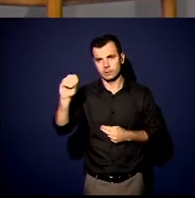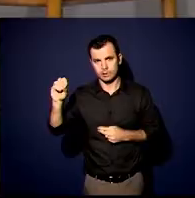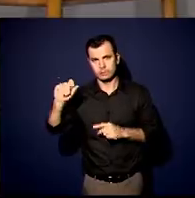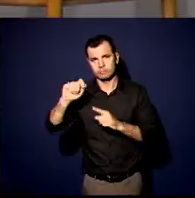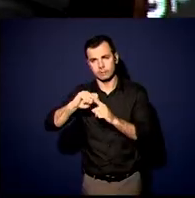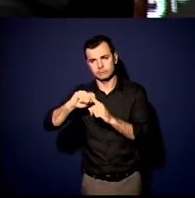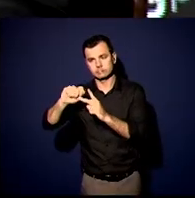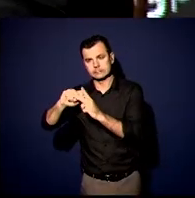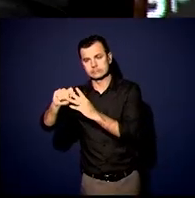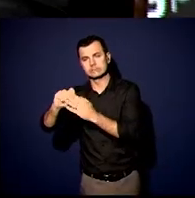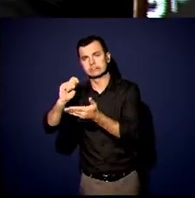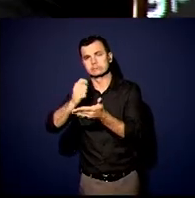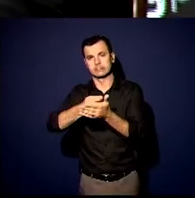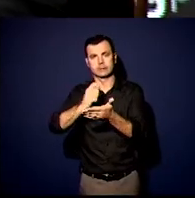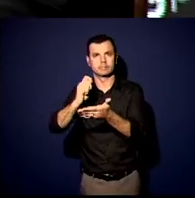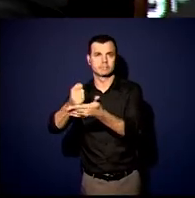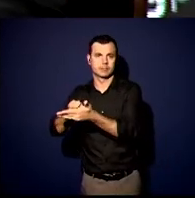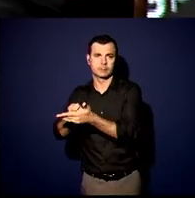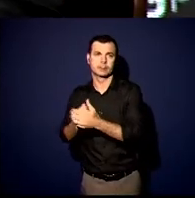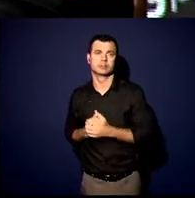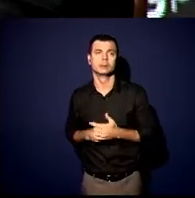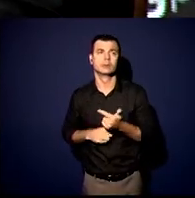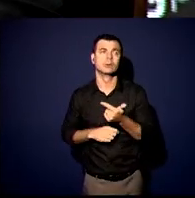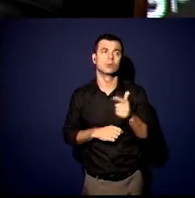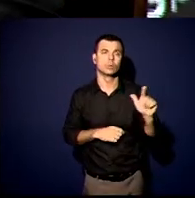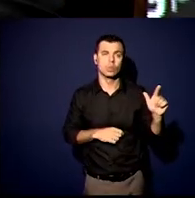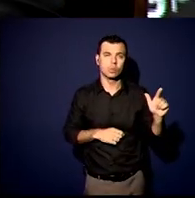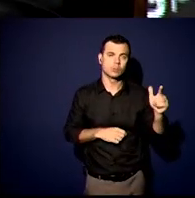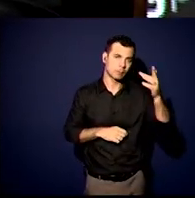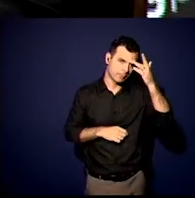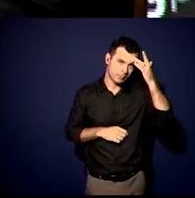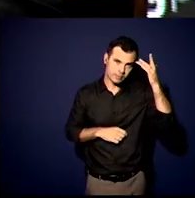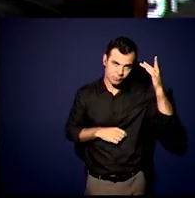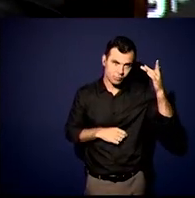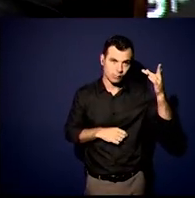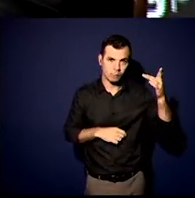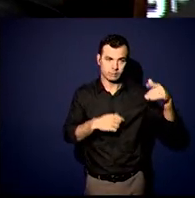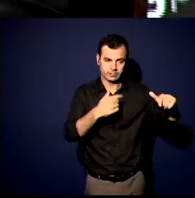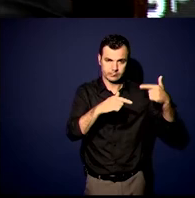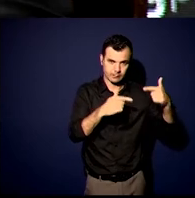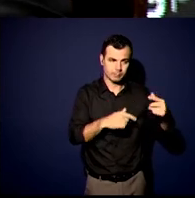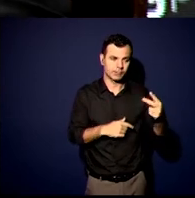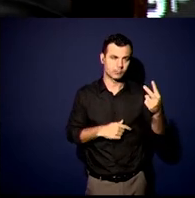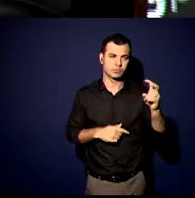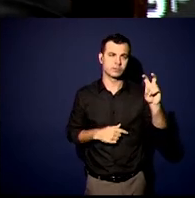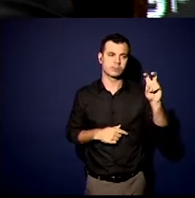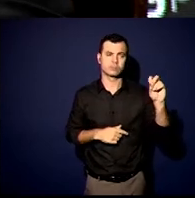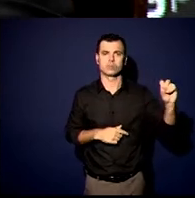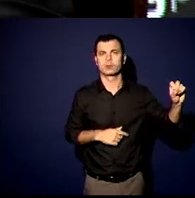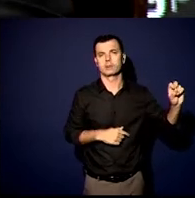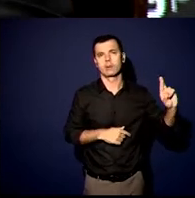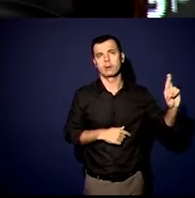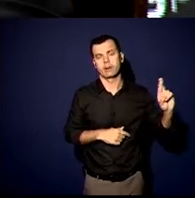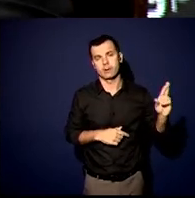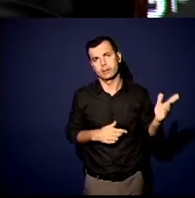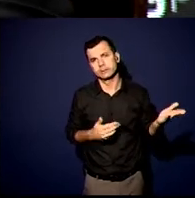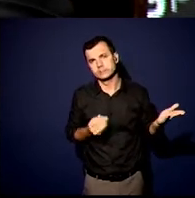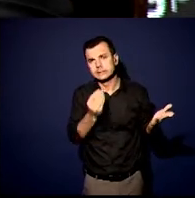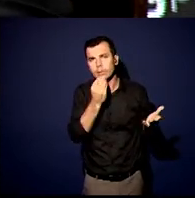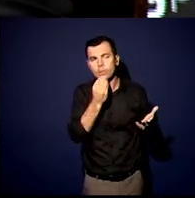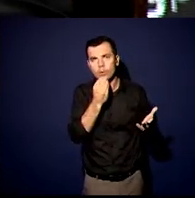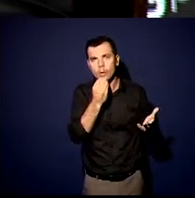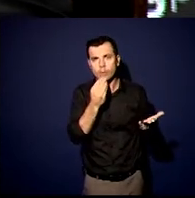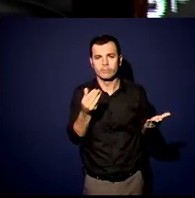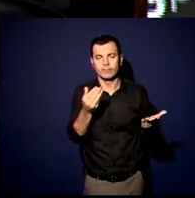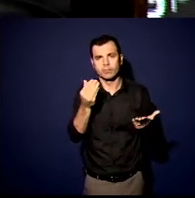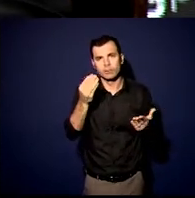alguém numa medida alternativa custa 250 por mês então óbvio que até por o imperativo racional